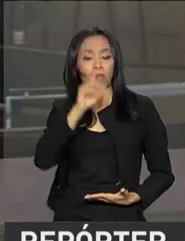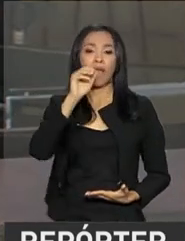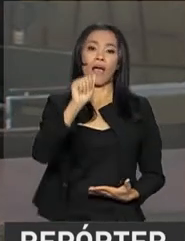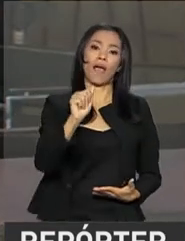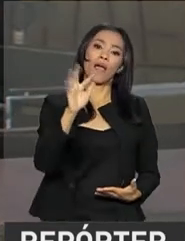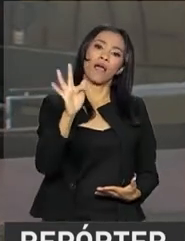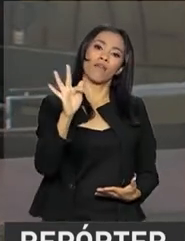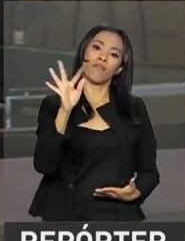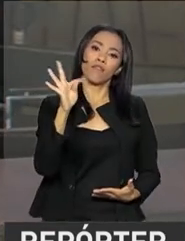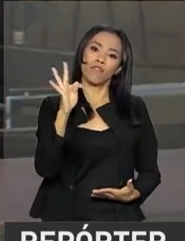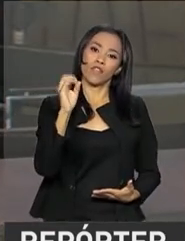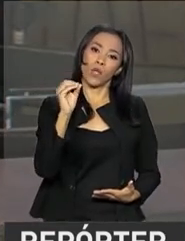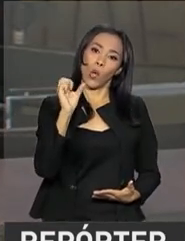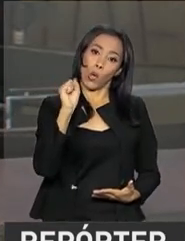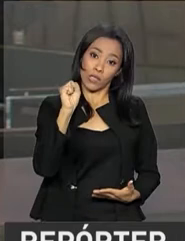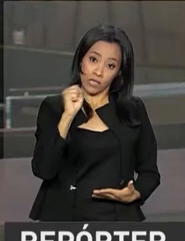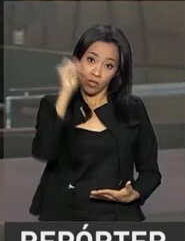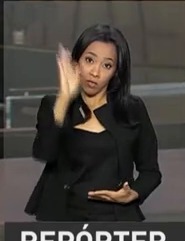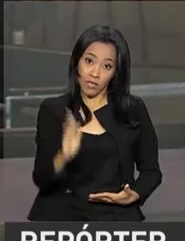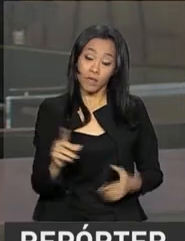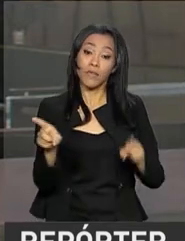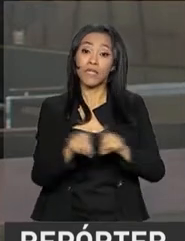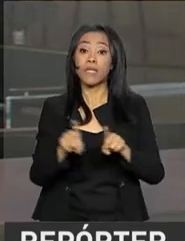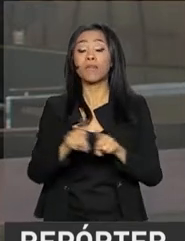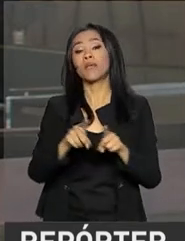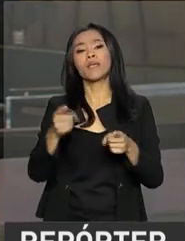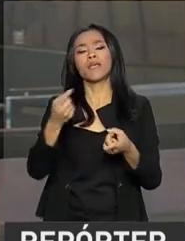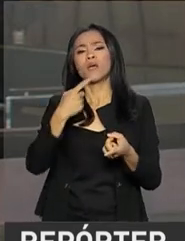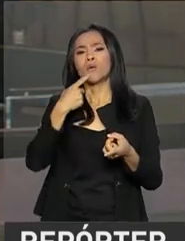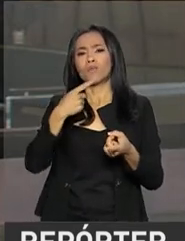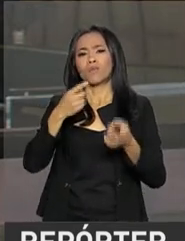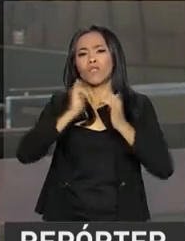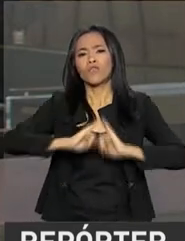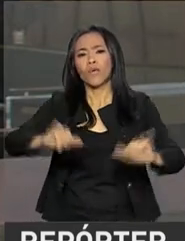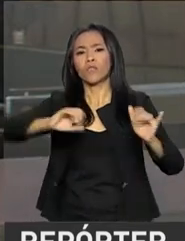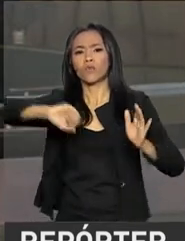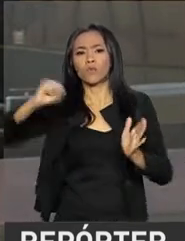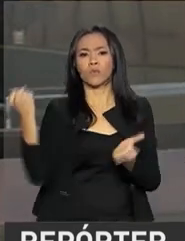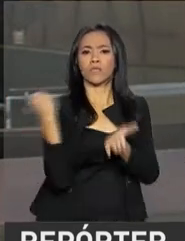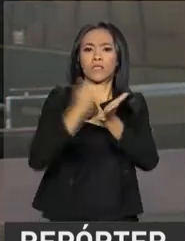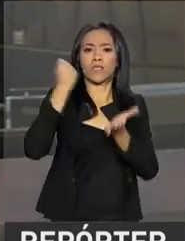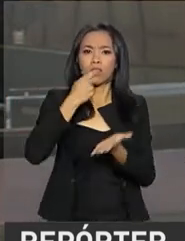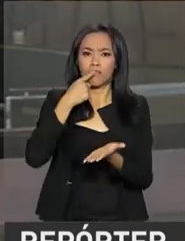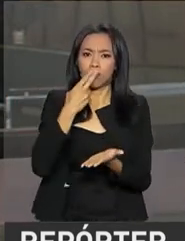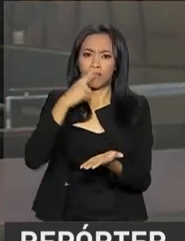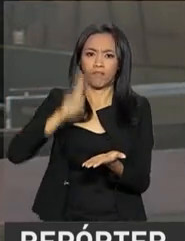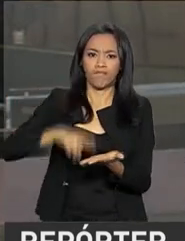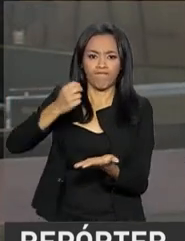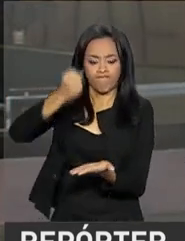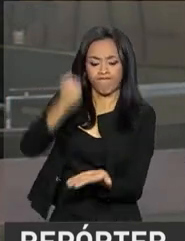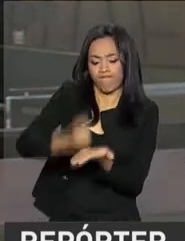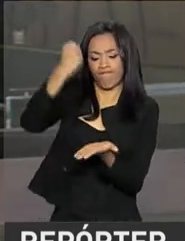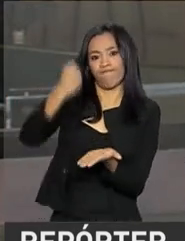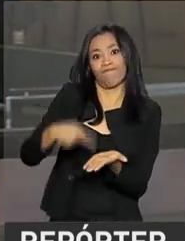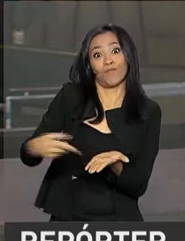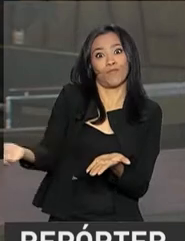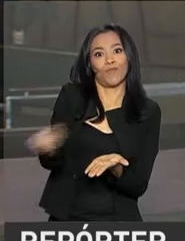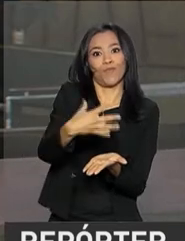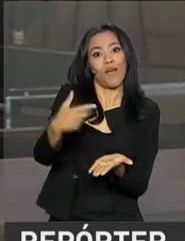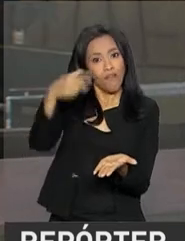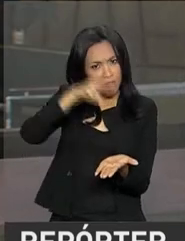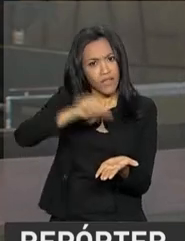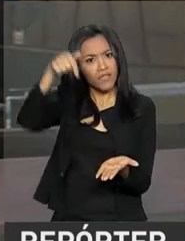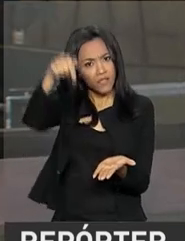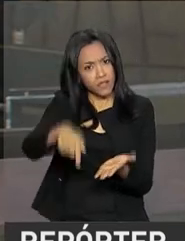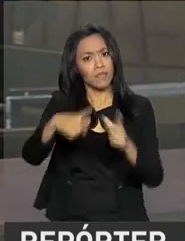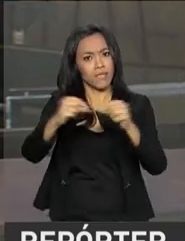dos correios brasil livre de febre aftosa esse evento vai ser na sede da embrapa aqui em brasília